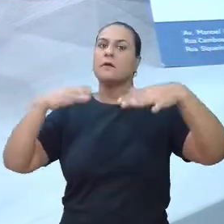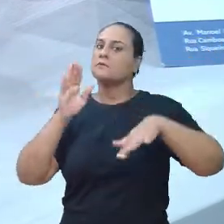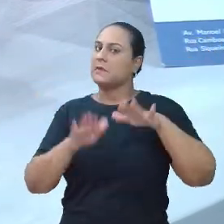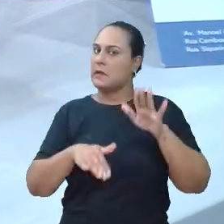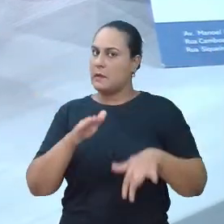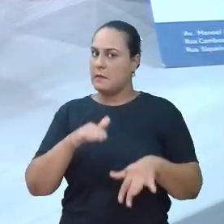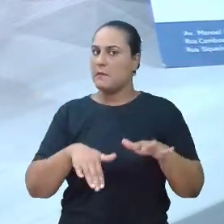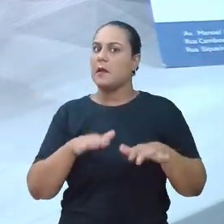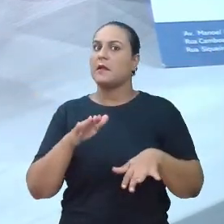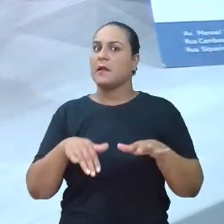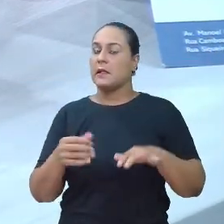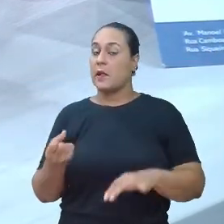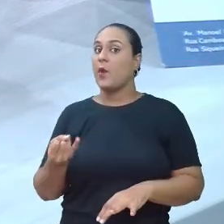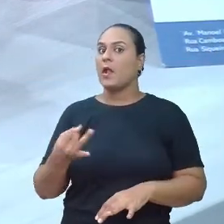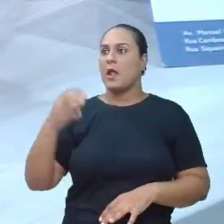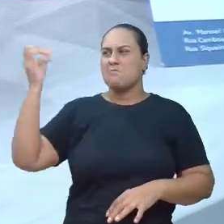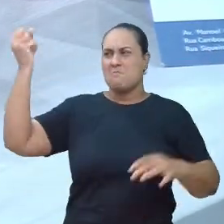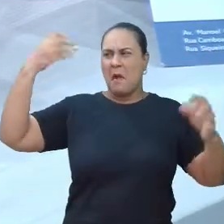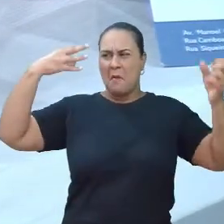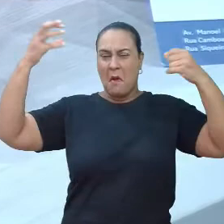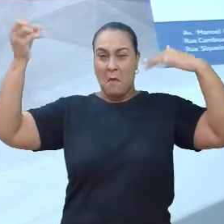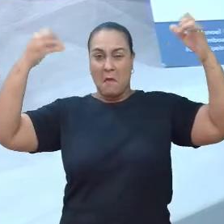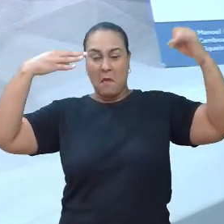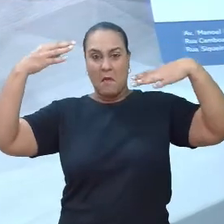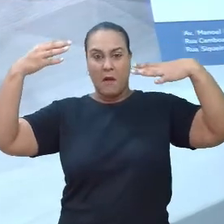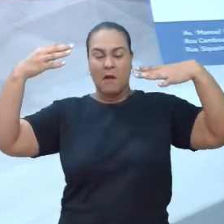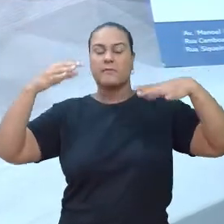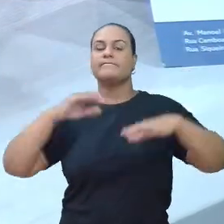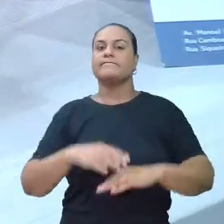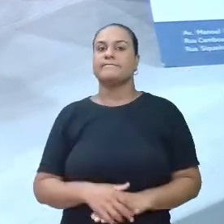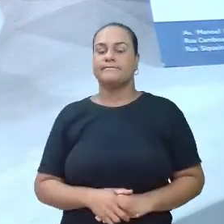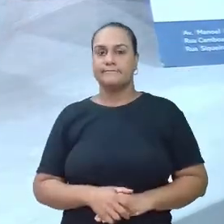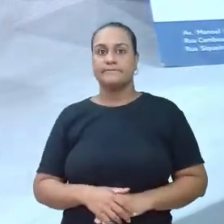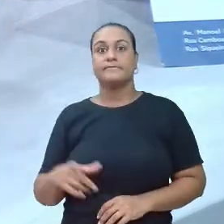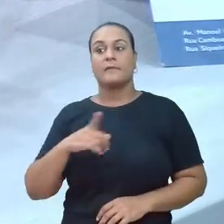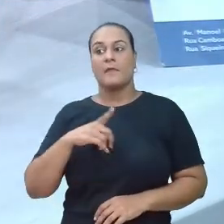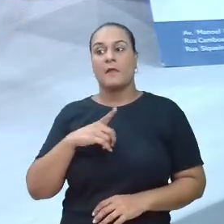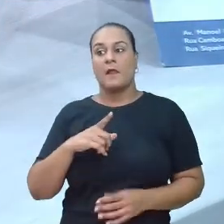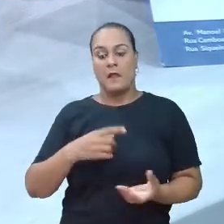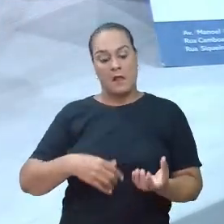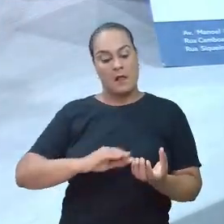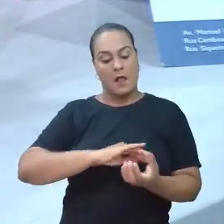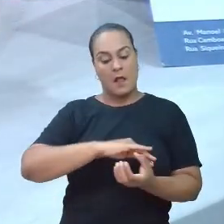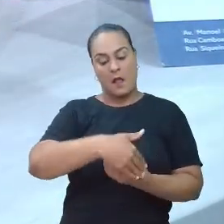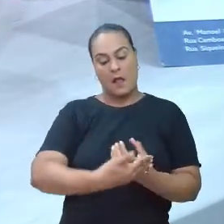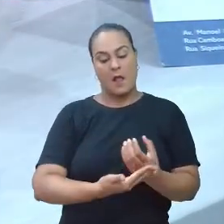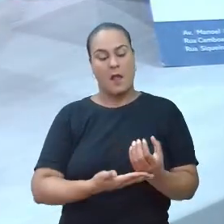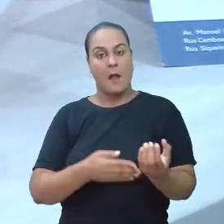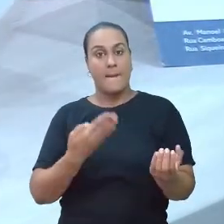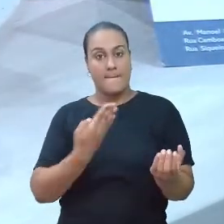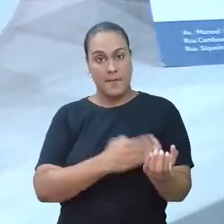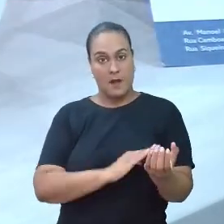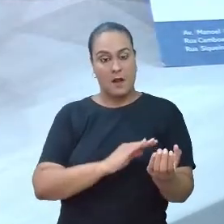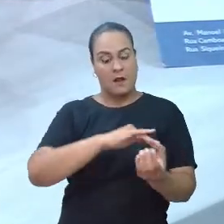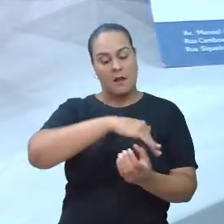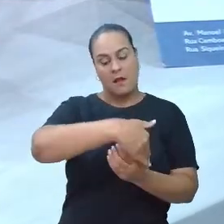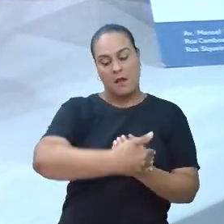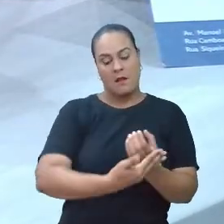e da quantidade dessa luz, ok? E aqui eu tenho a parte branca do olho, que cobre todo o olho,